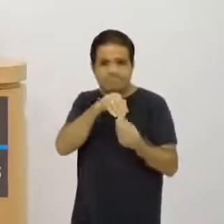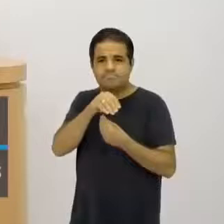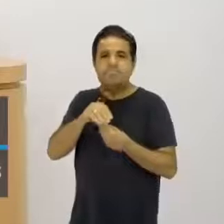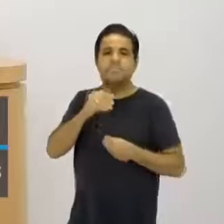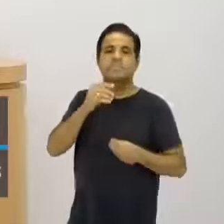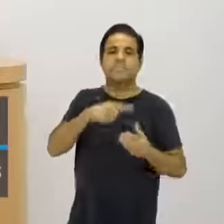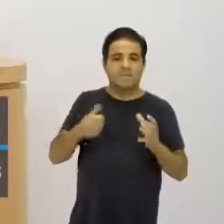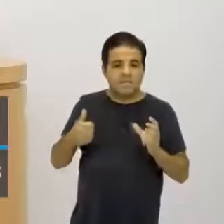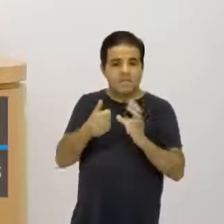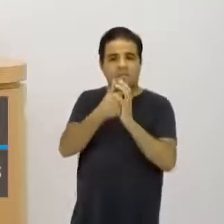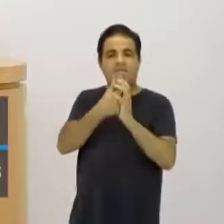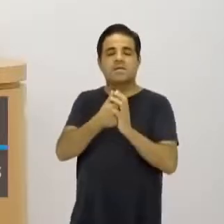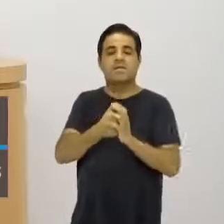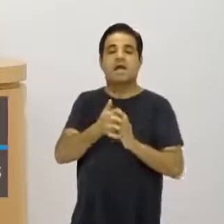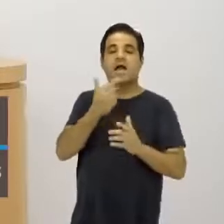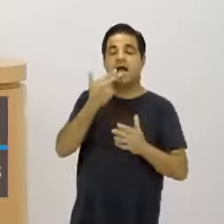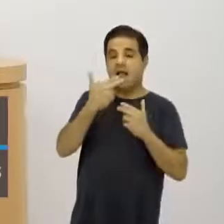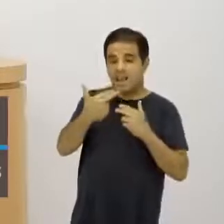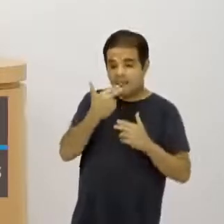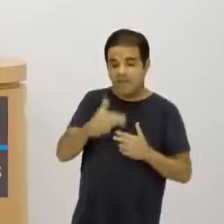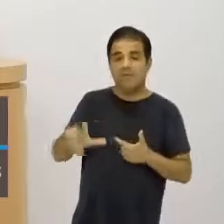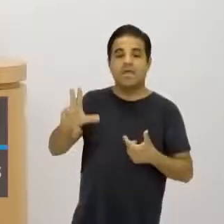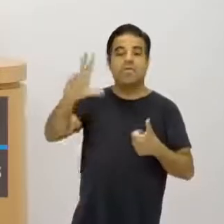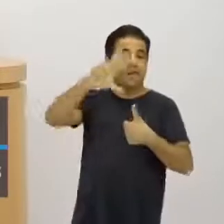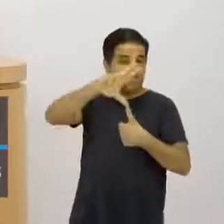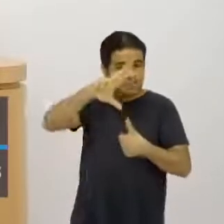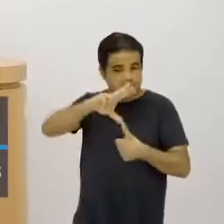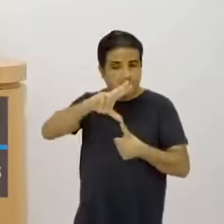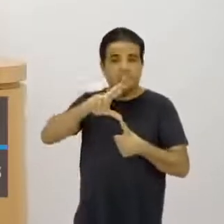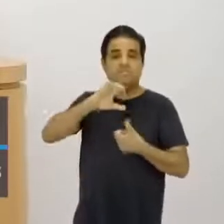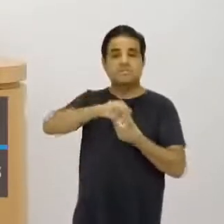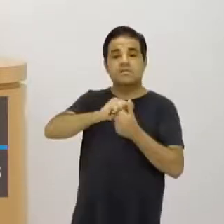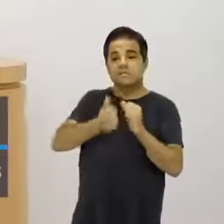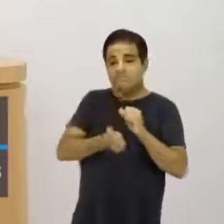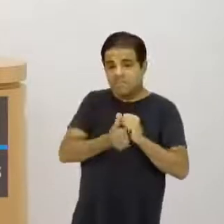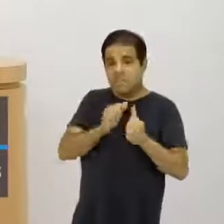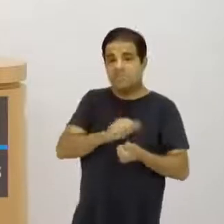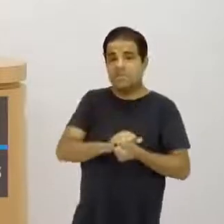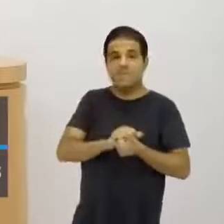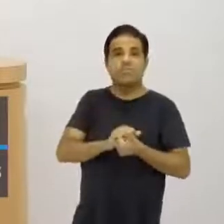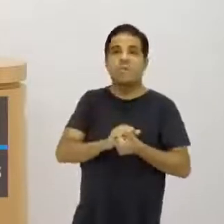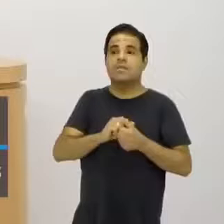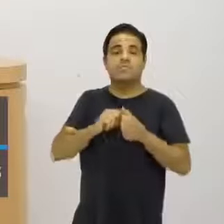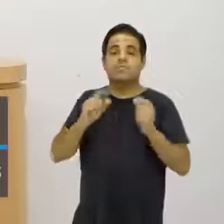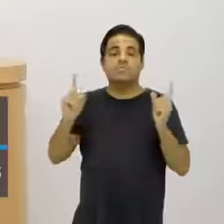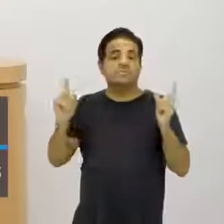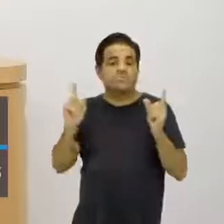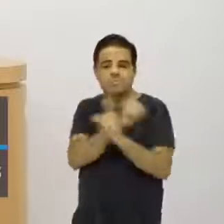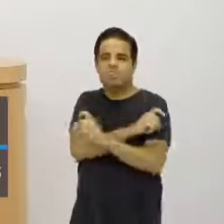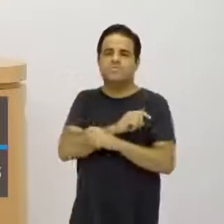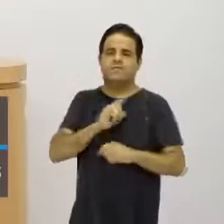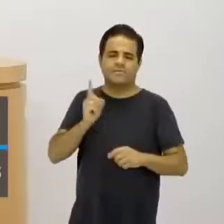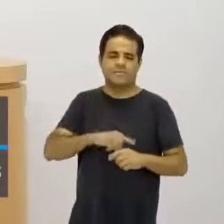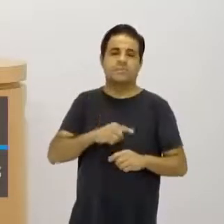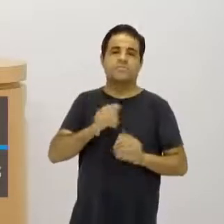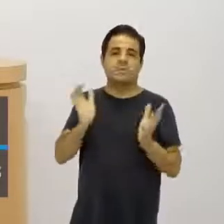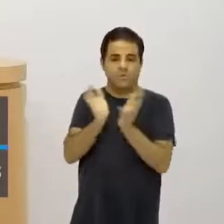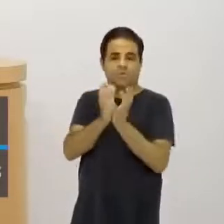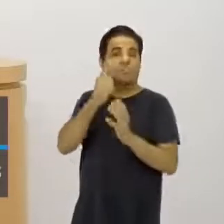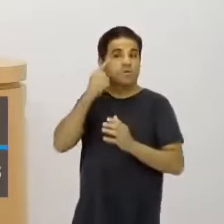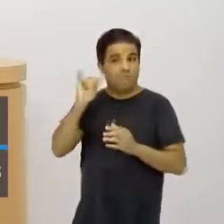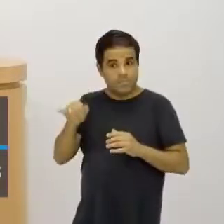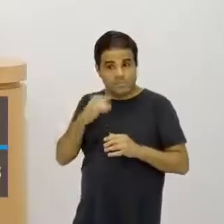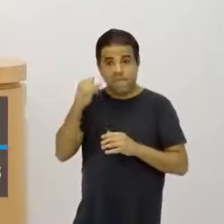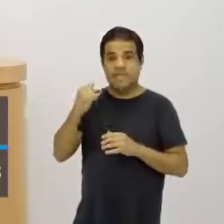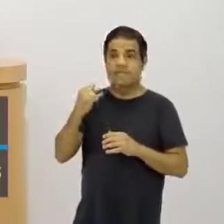era cristão, a língua era latina, ou seja, as adaptações eram menos cruéis, por exemplo, do que para os japoneses,